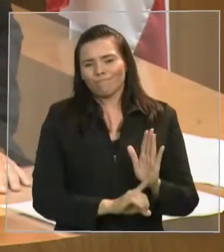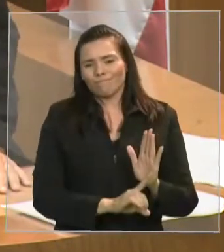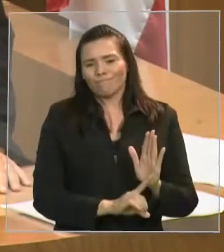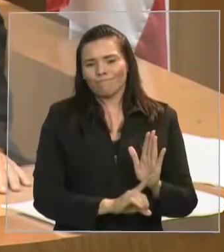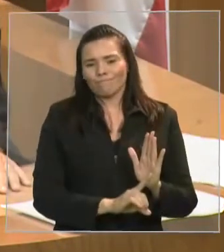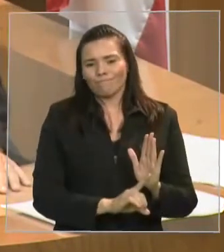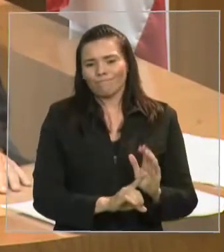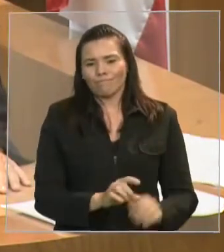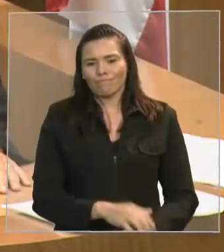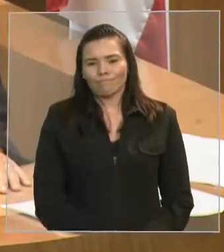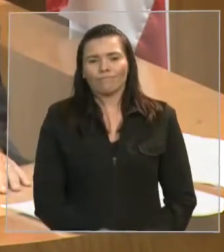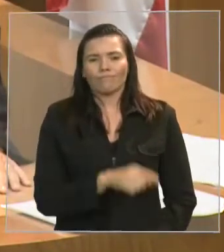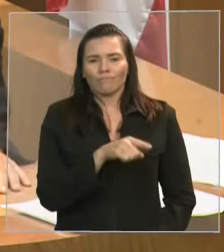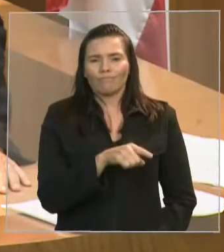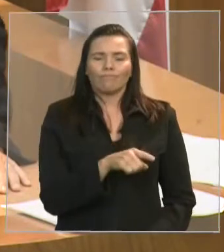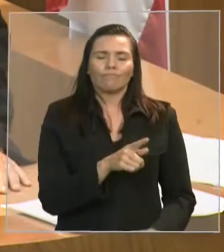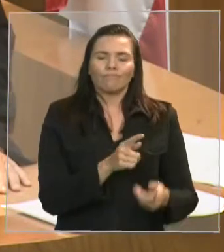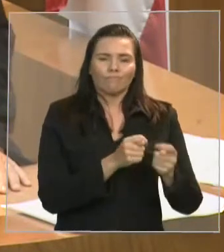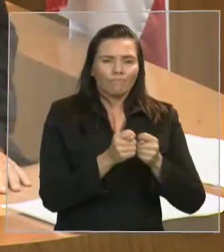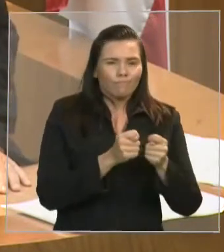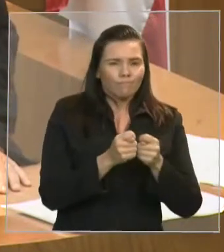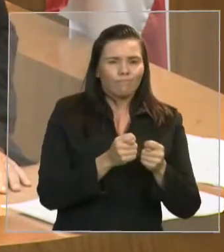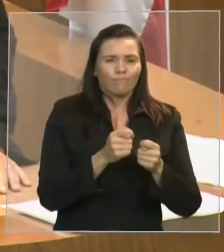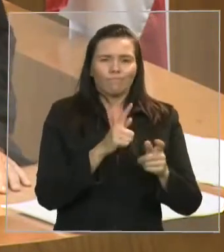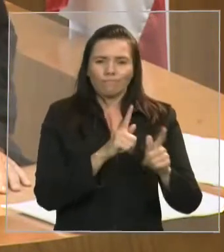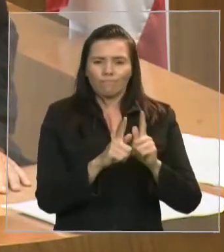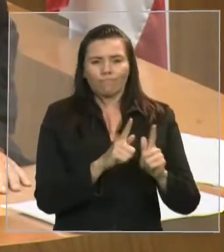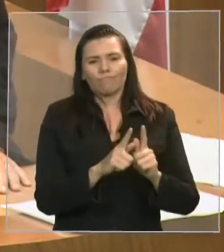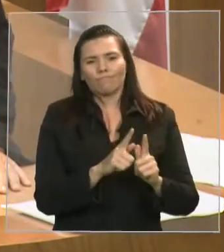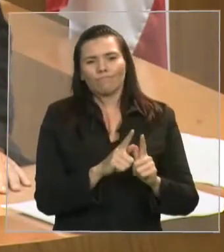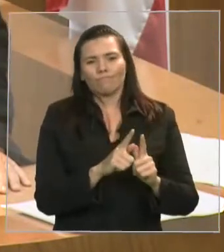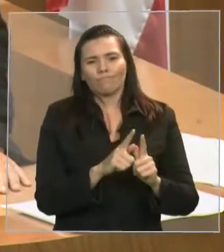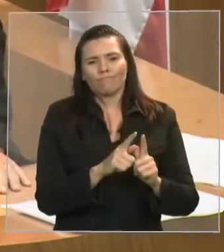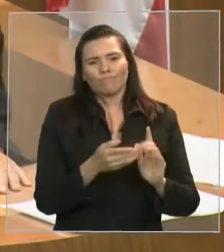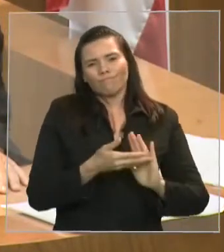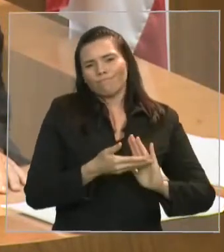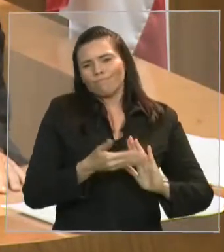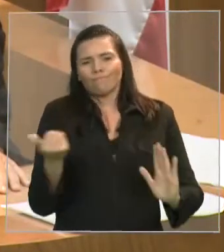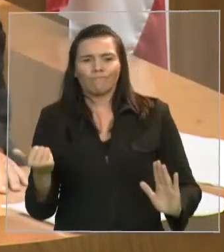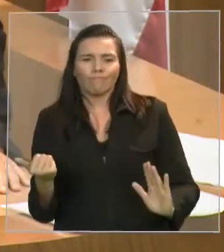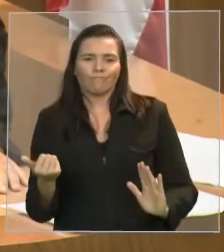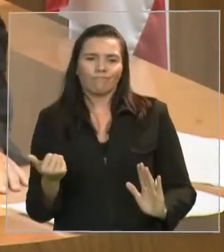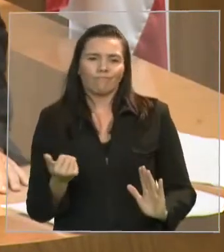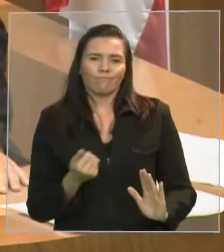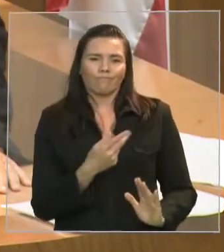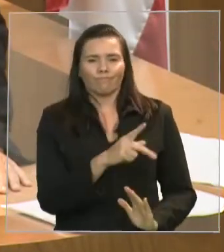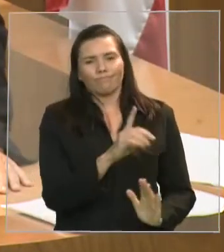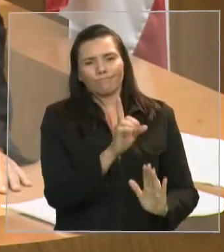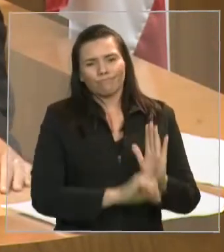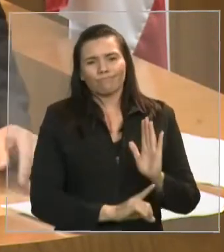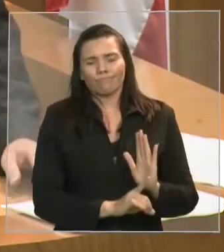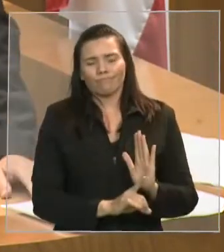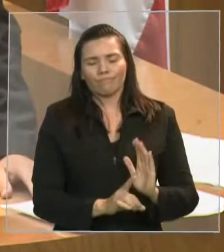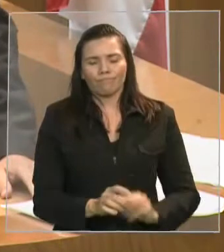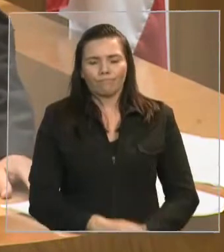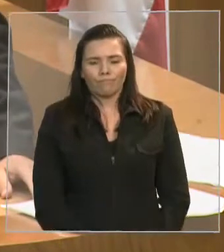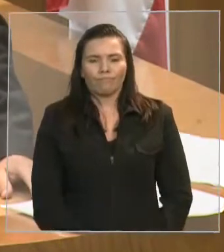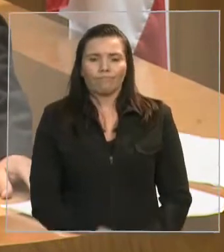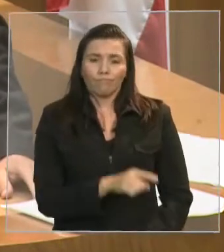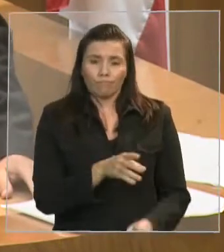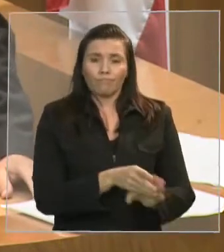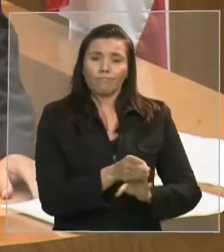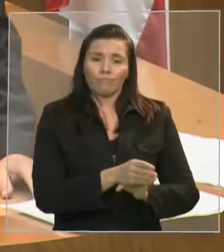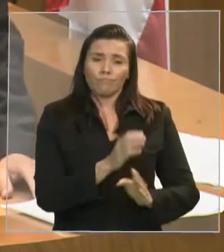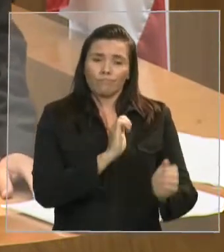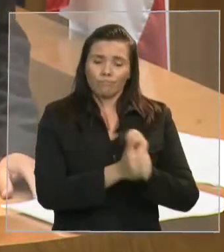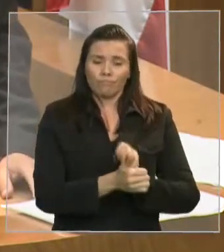deliberativo, controlador e gestor. Como se não bastasse, diminui de